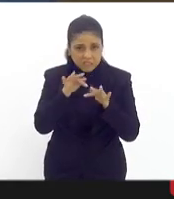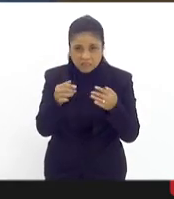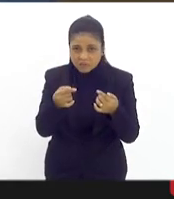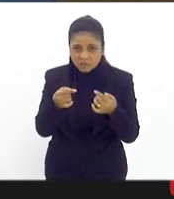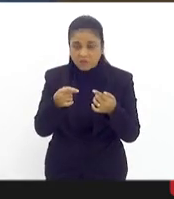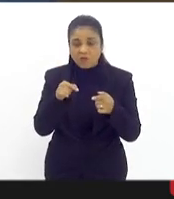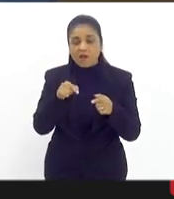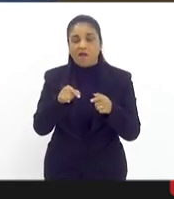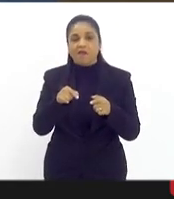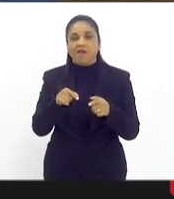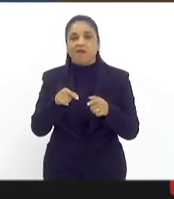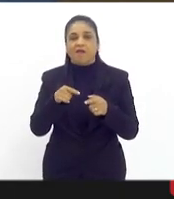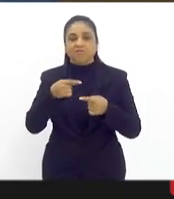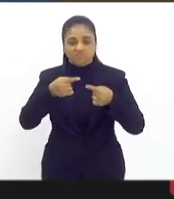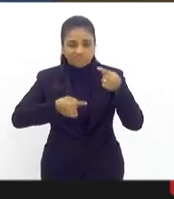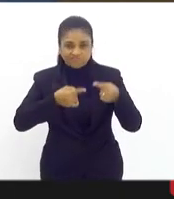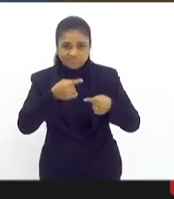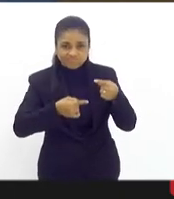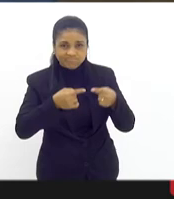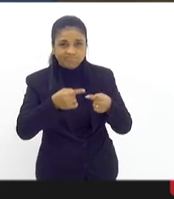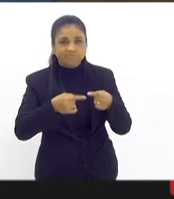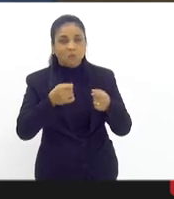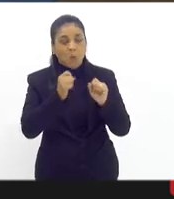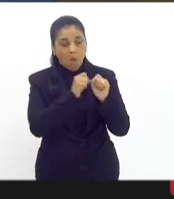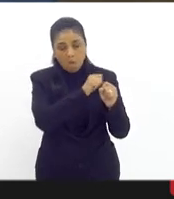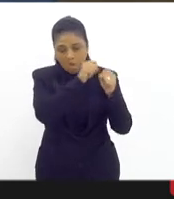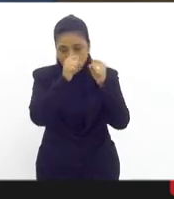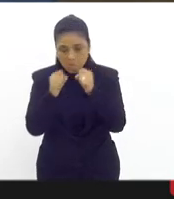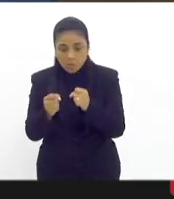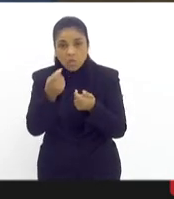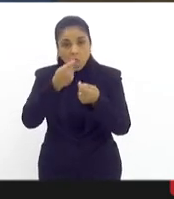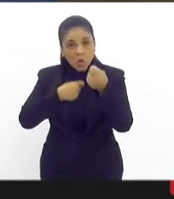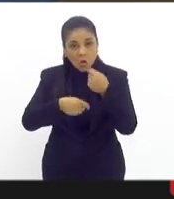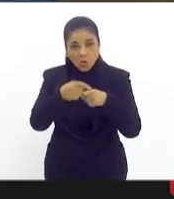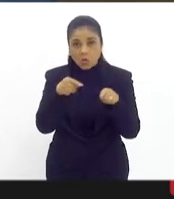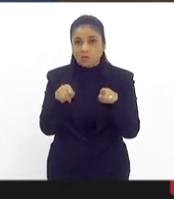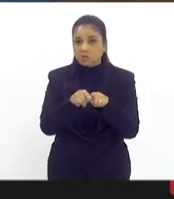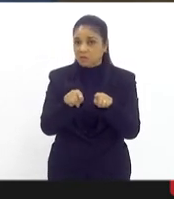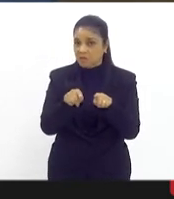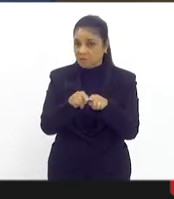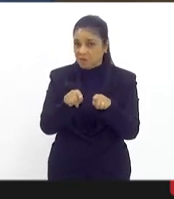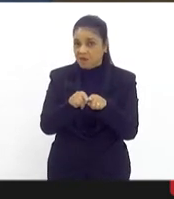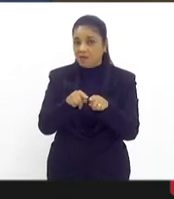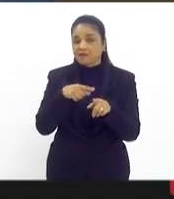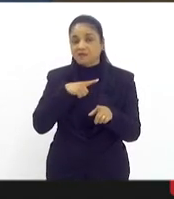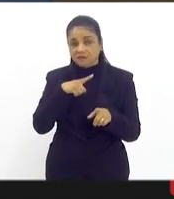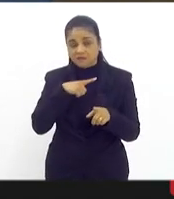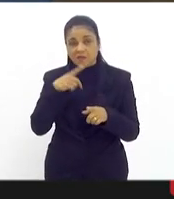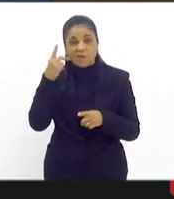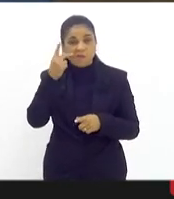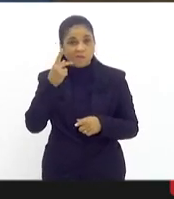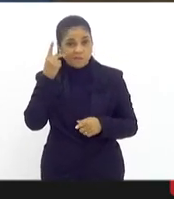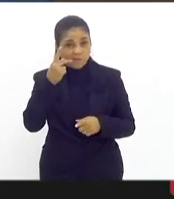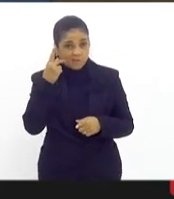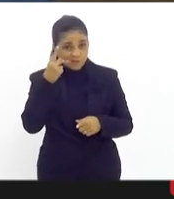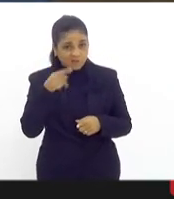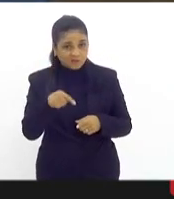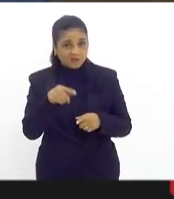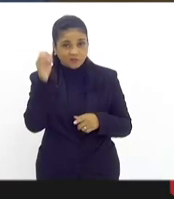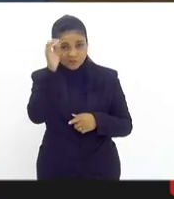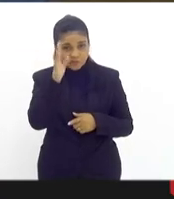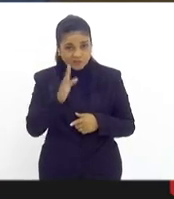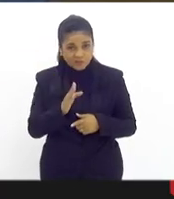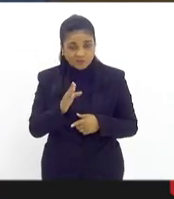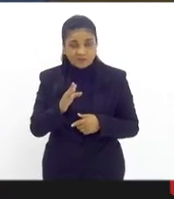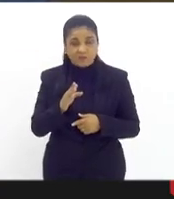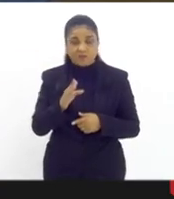força nessas horas, o poder econômico aparece com muita força nessas horas. Nós temos um fenômeno político no Brasil que não existe tal